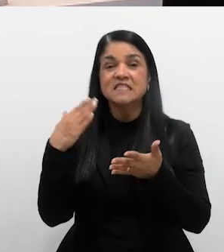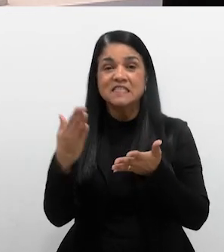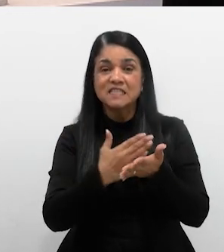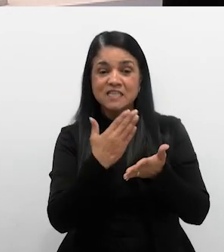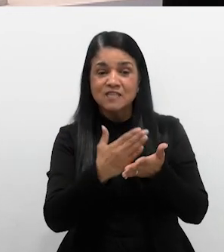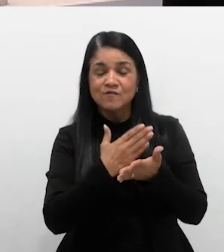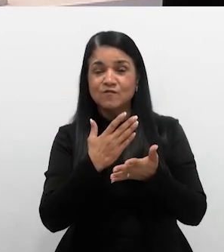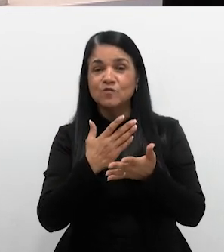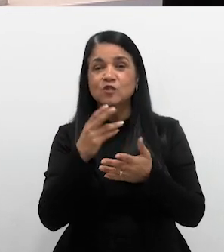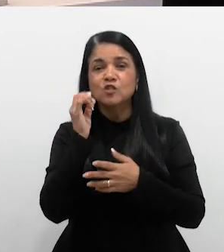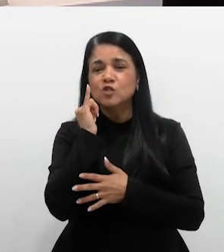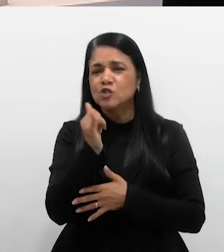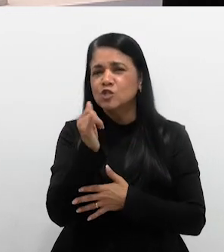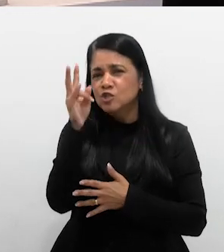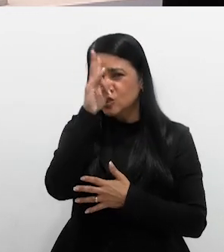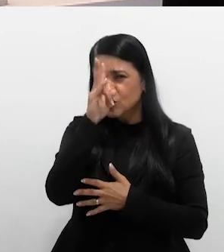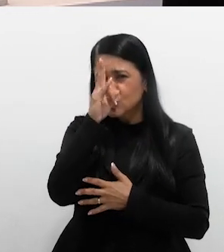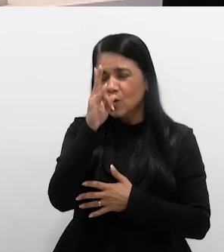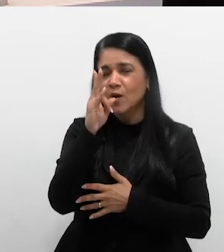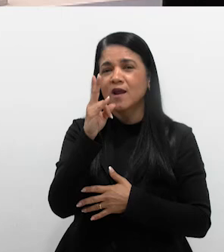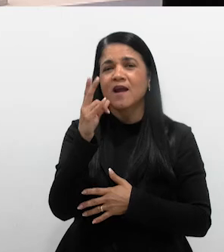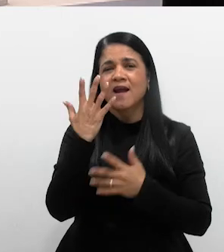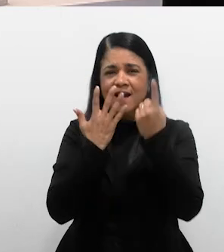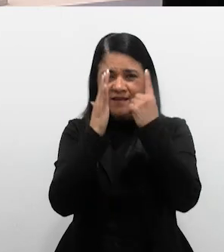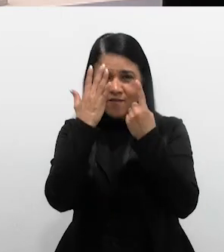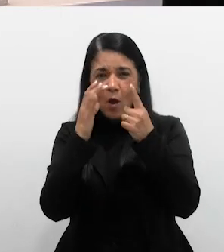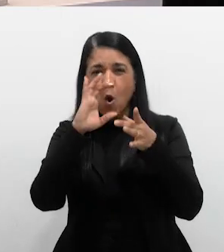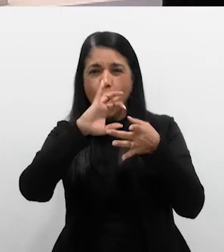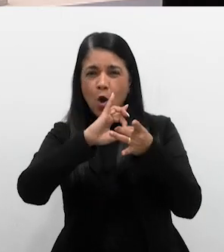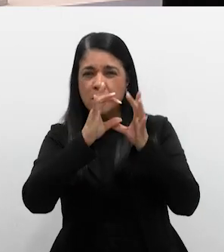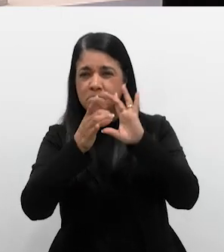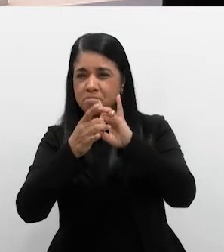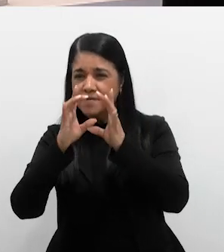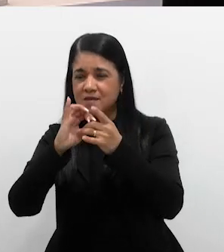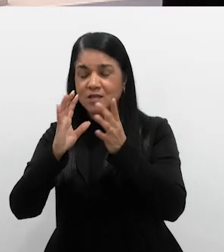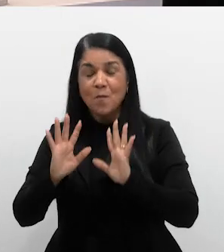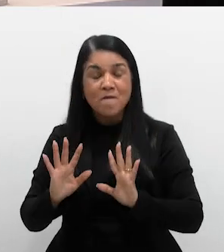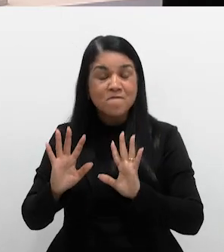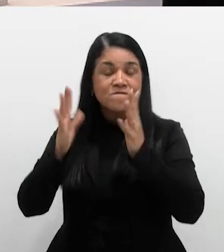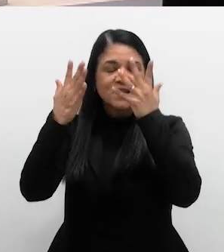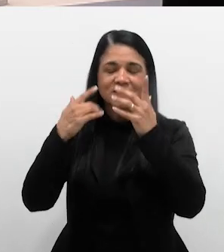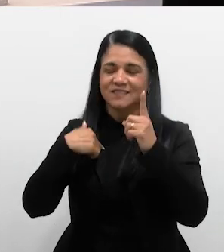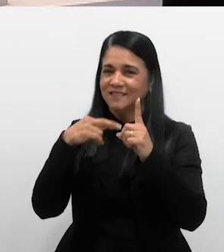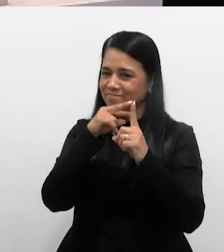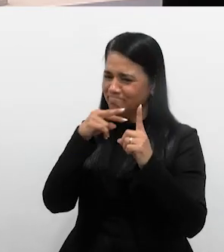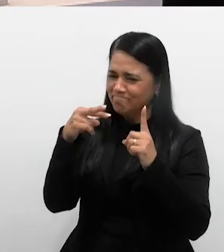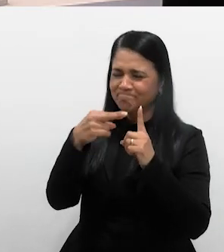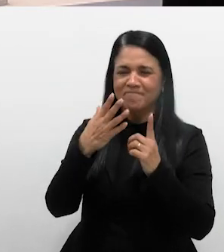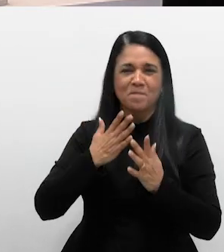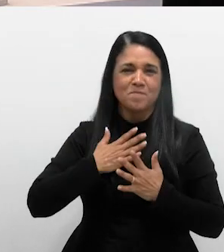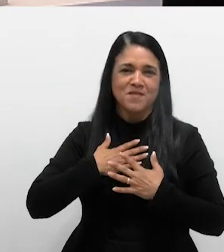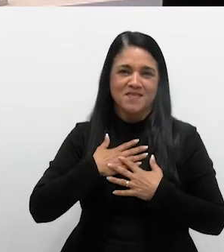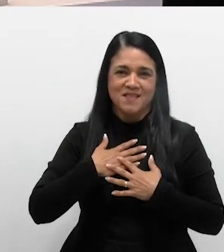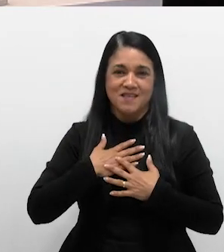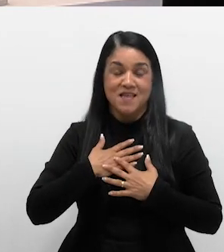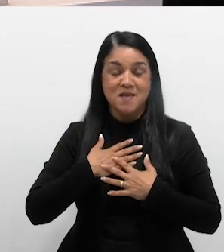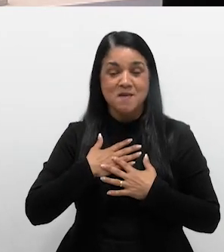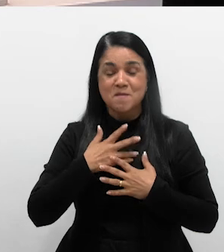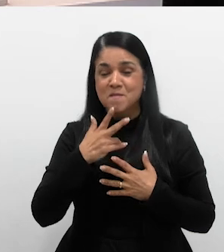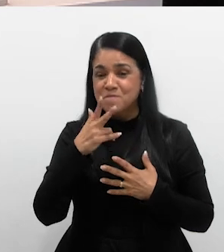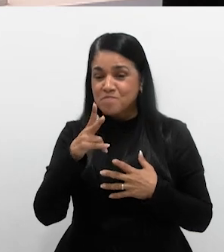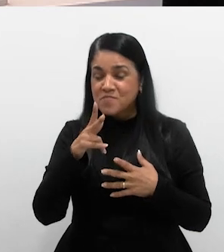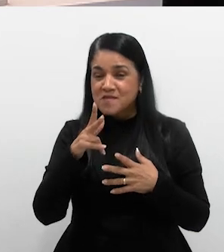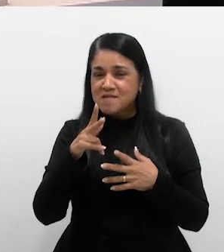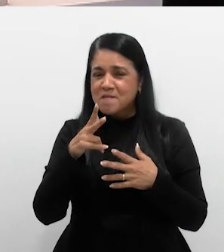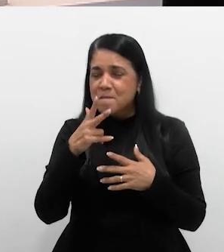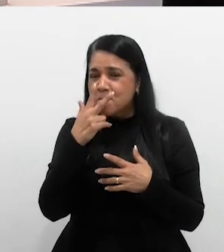E esse livro dá conta dos carnavais, das Olimpíadas, das cerimônias. É uma festa para o olhar da gente, né? É uma